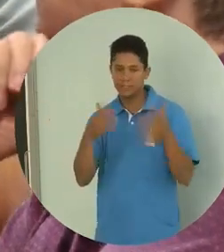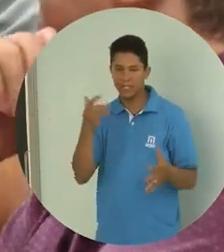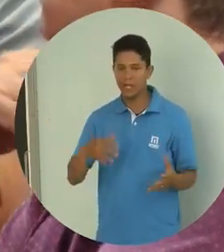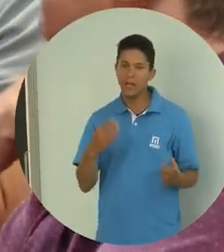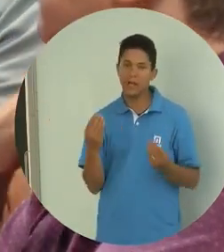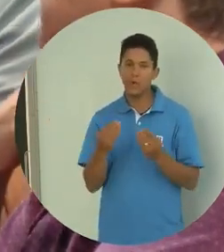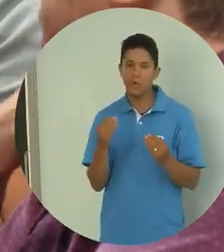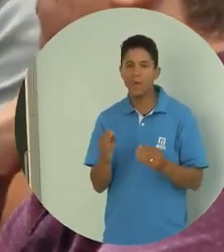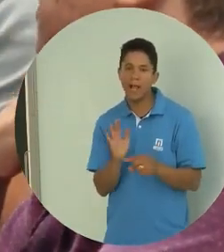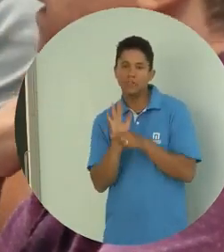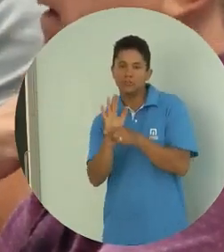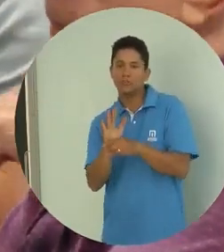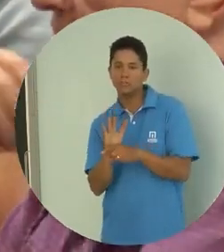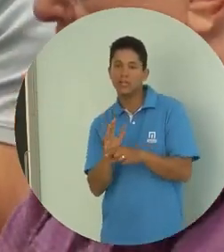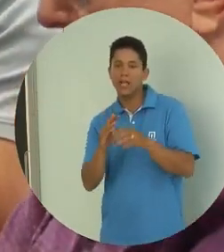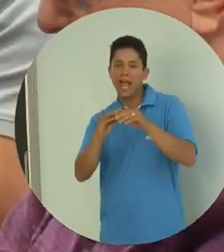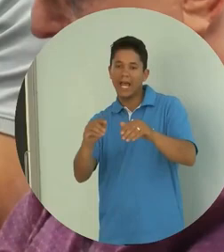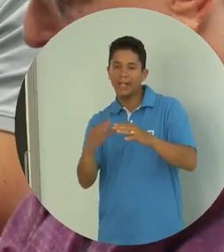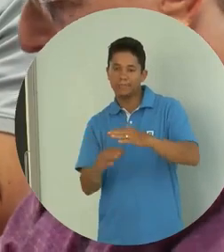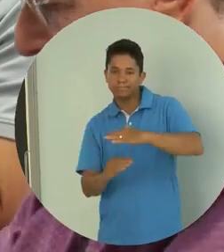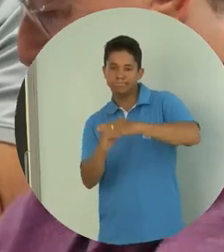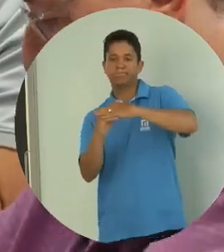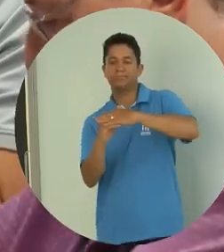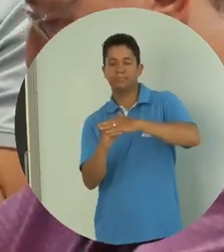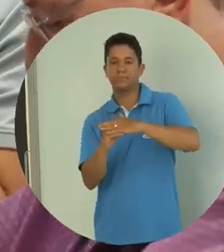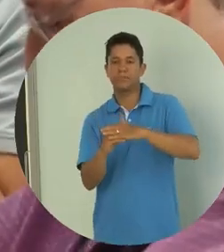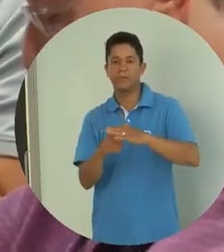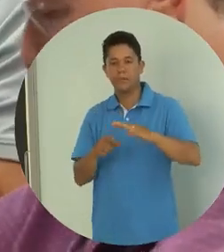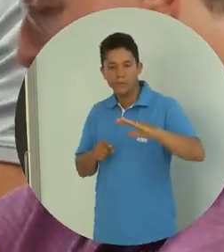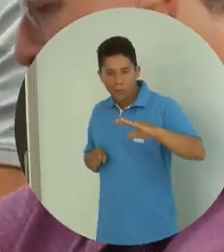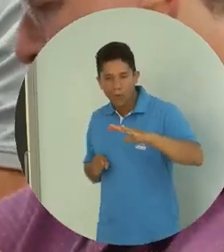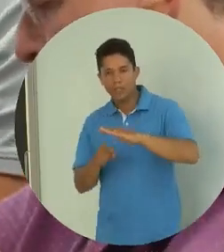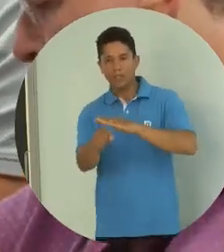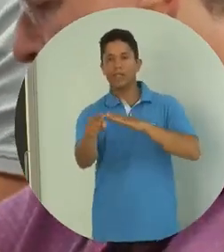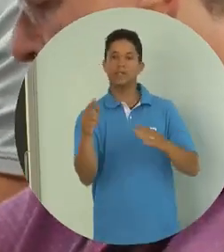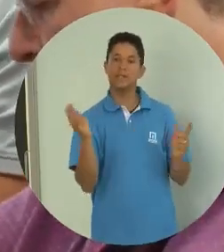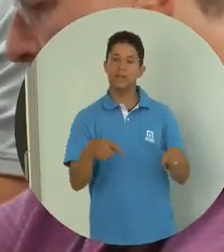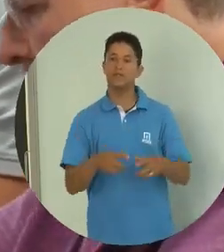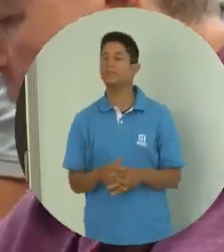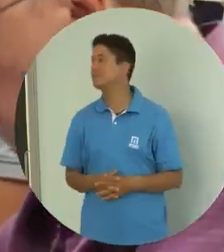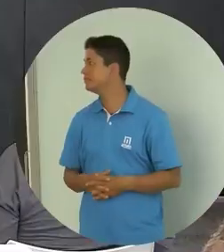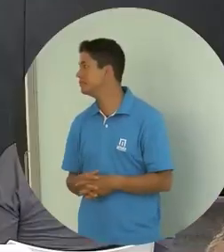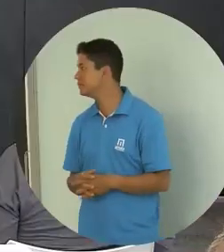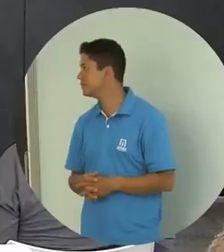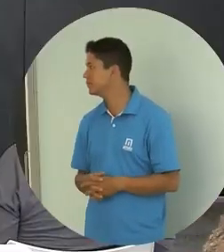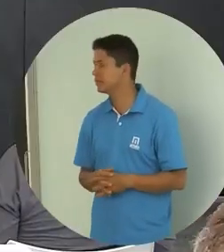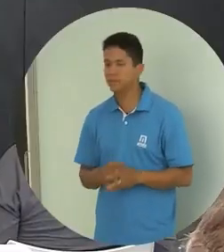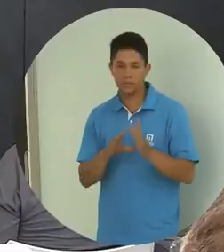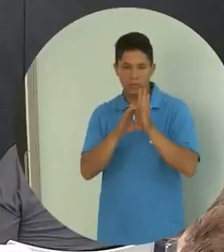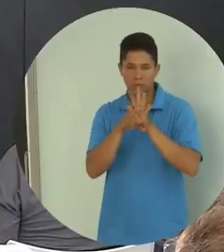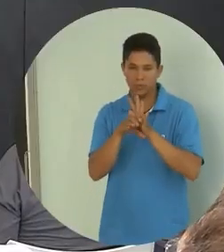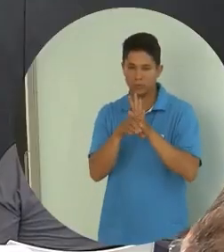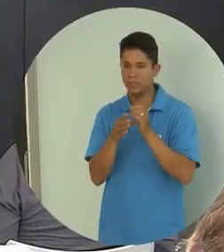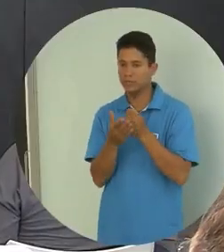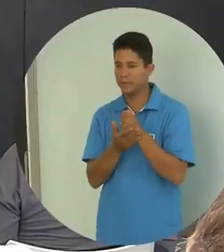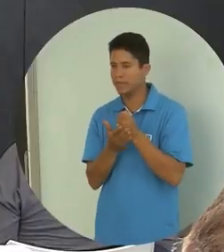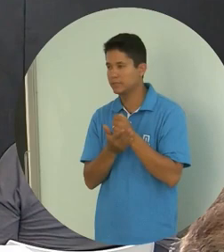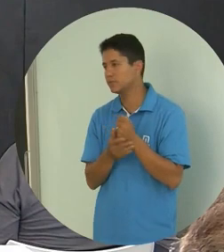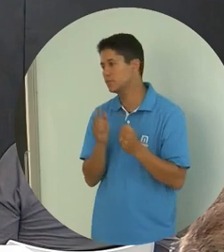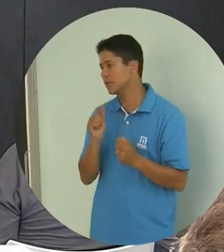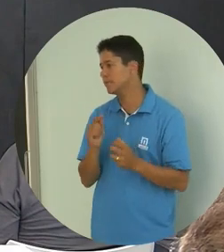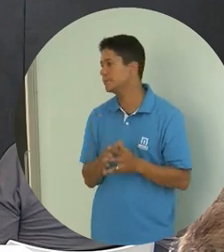consolidar a areia e a gente conseguir cortar e passar. O conceito, basicamente, é o